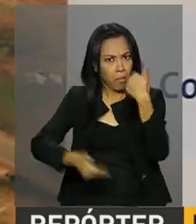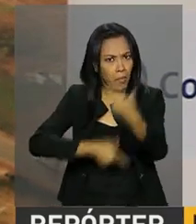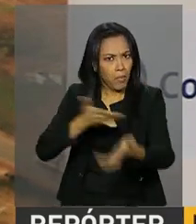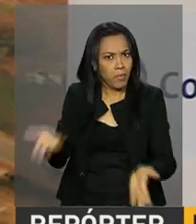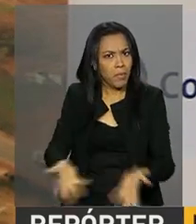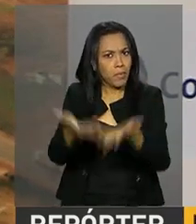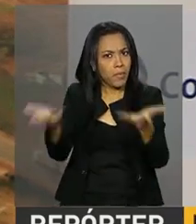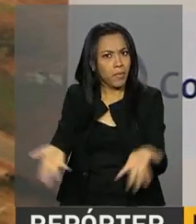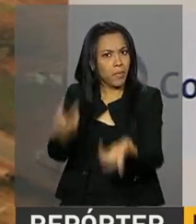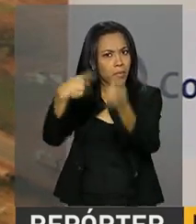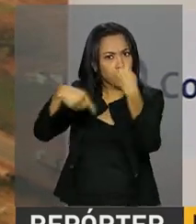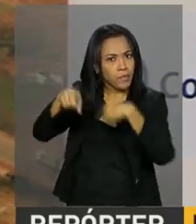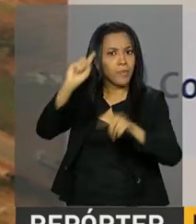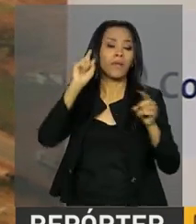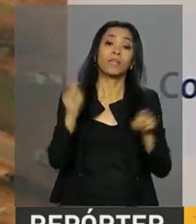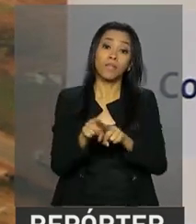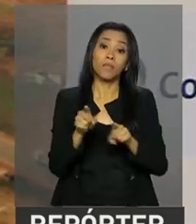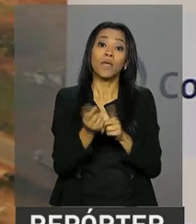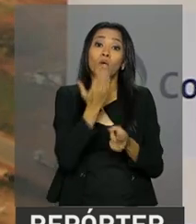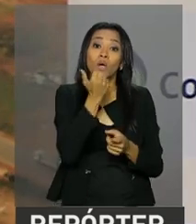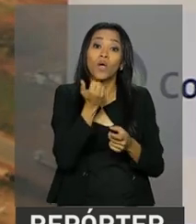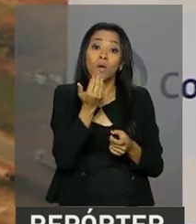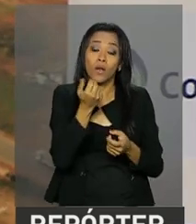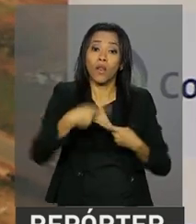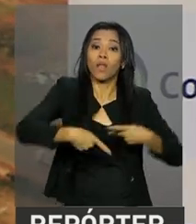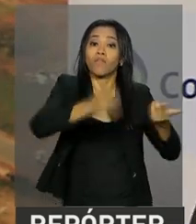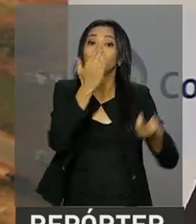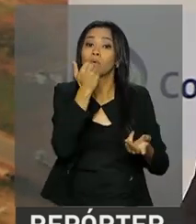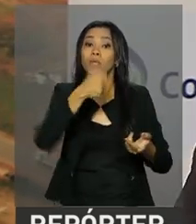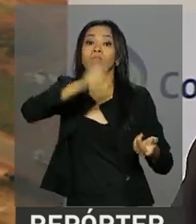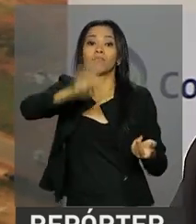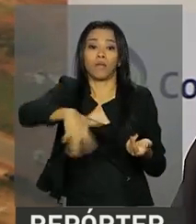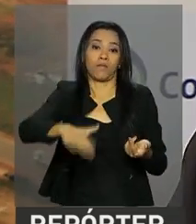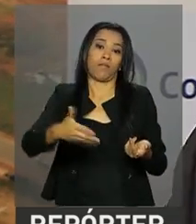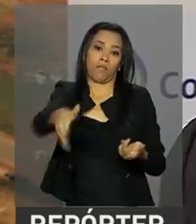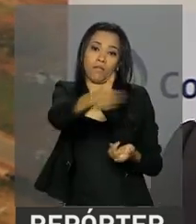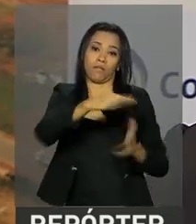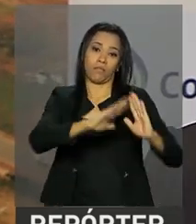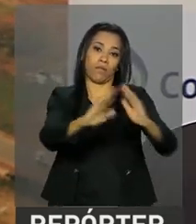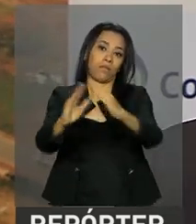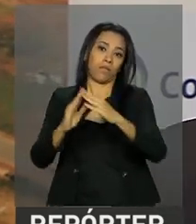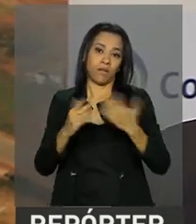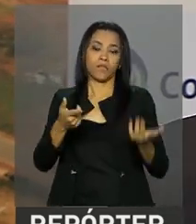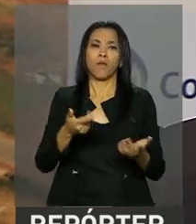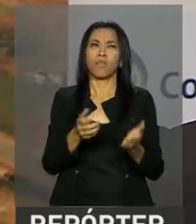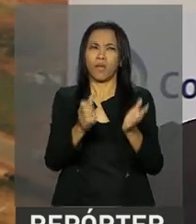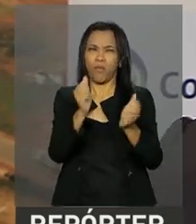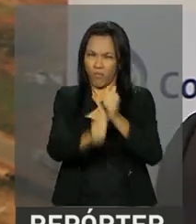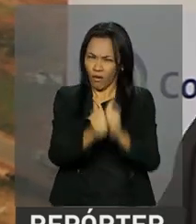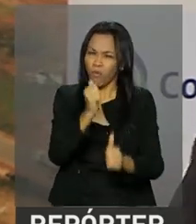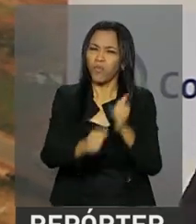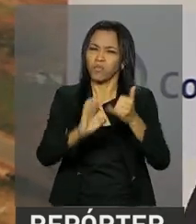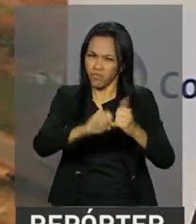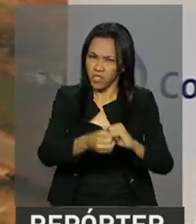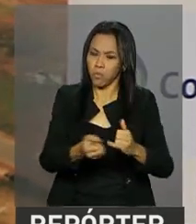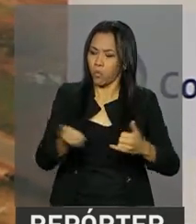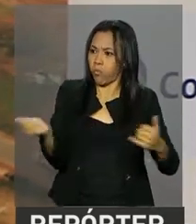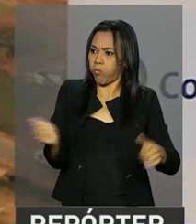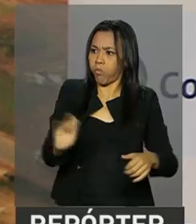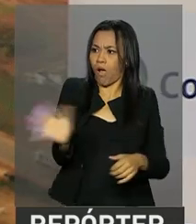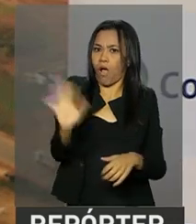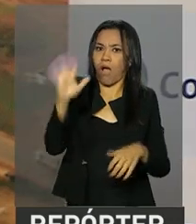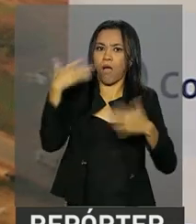levar comida barato na mesa da população urbana esse que é o mais importante o feijão o arroz que ano passado estava lá em cima hoje